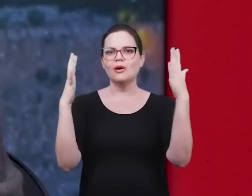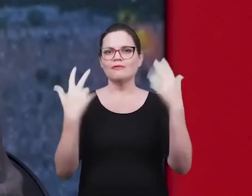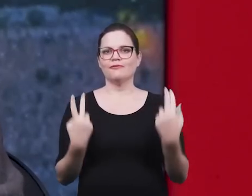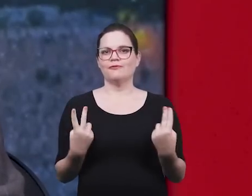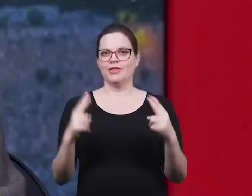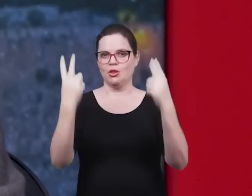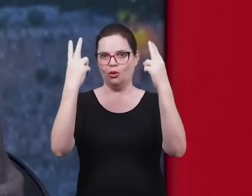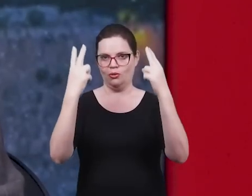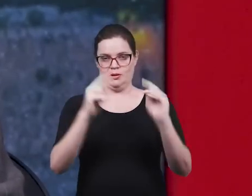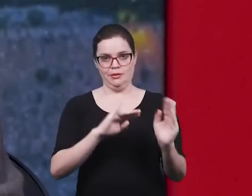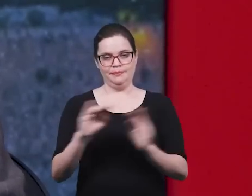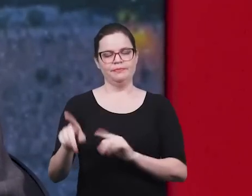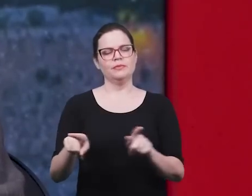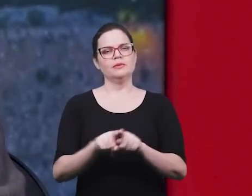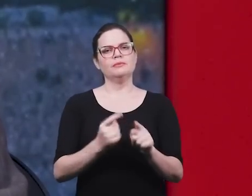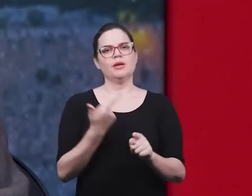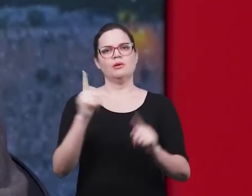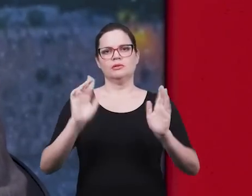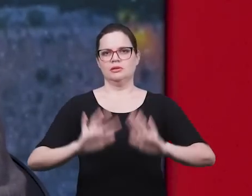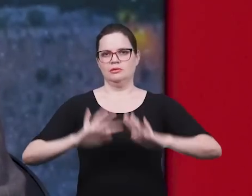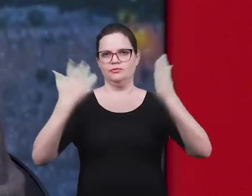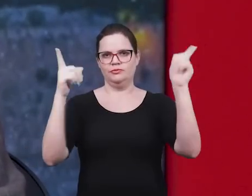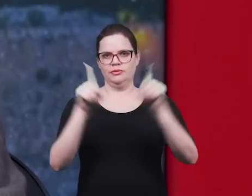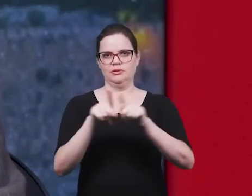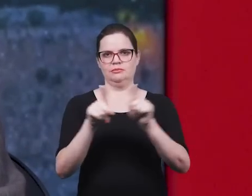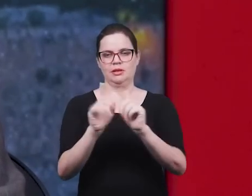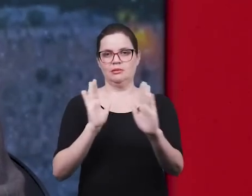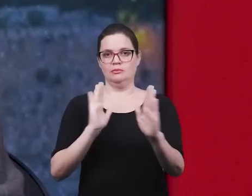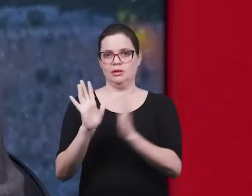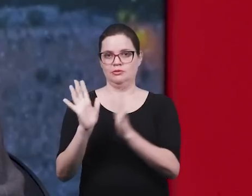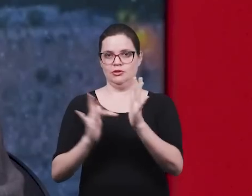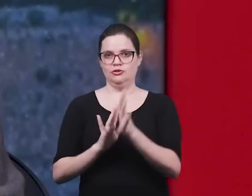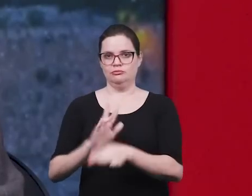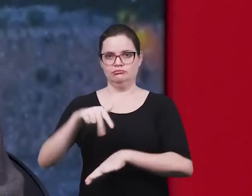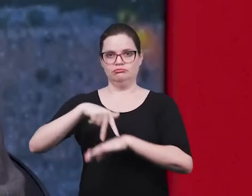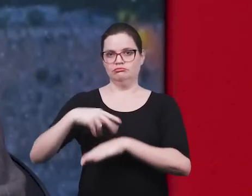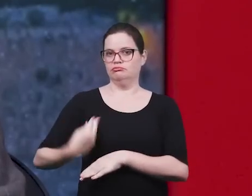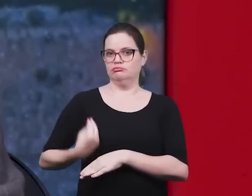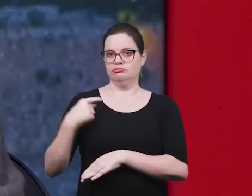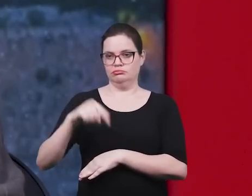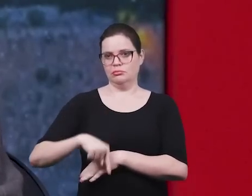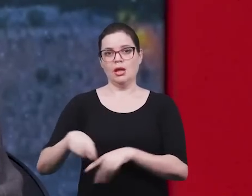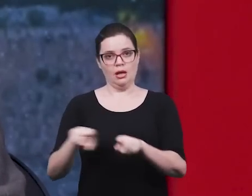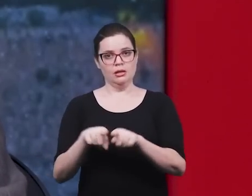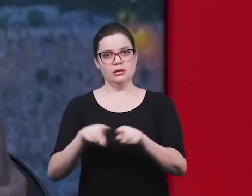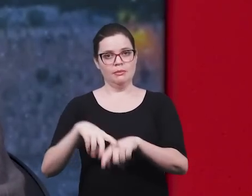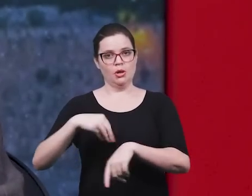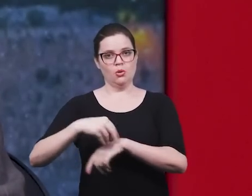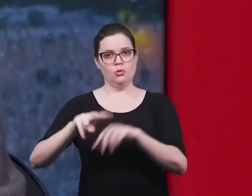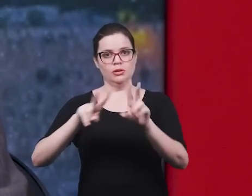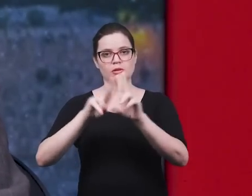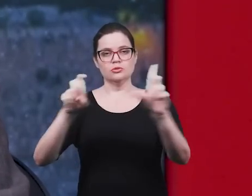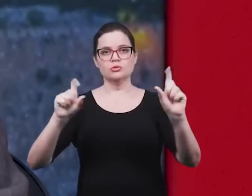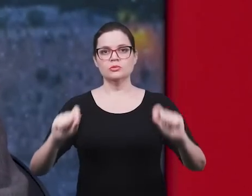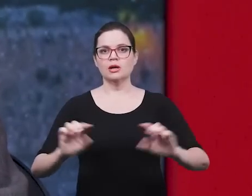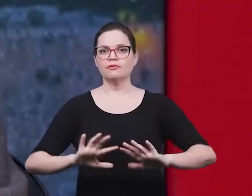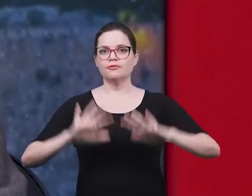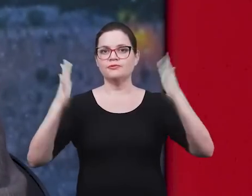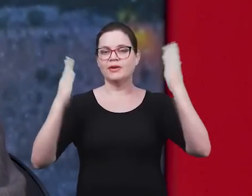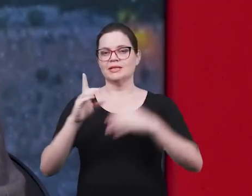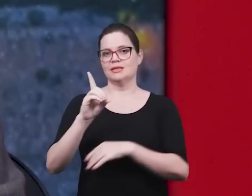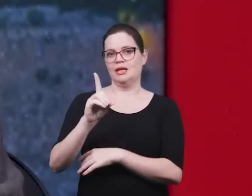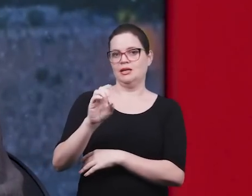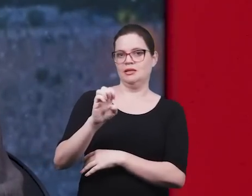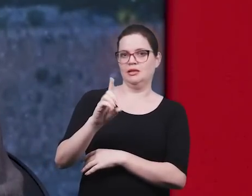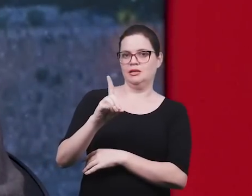Uma outra festa também, comemorada no tempo do Senhor Jesus, o próprio Senhor Jesus fala nessa festa, que é a festa da